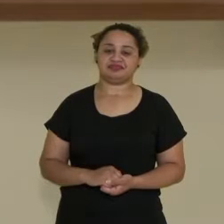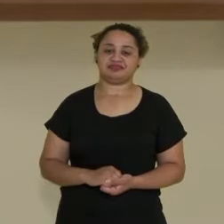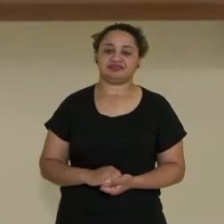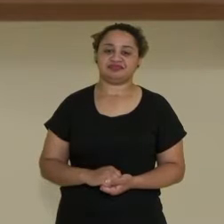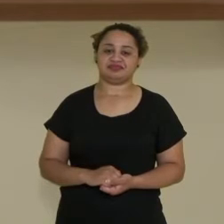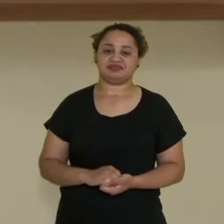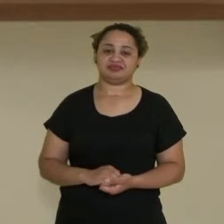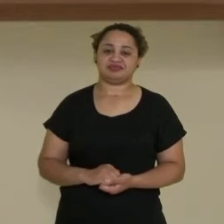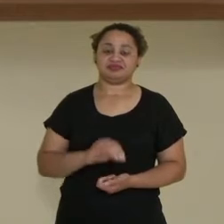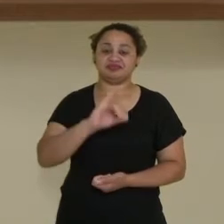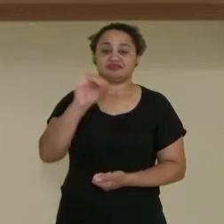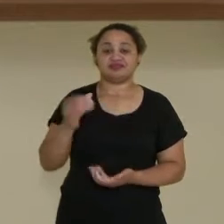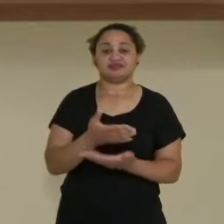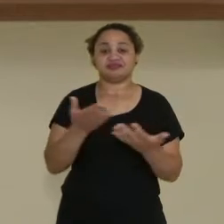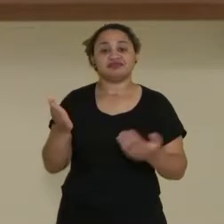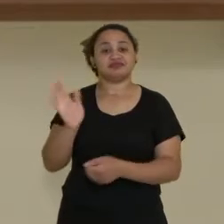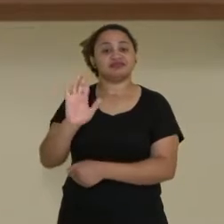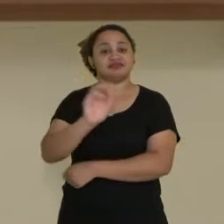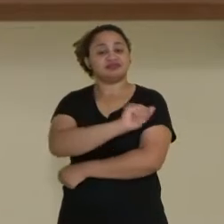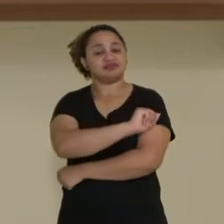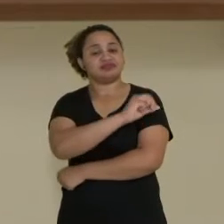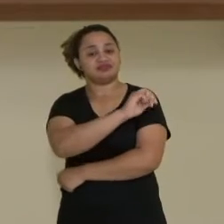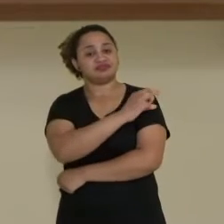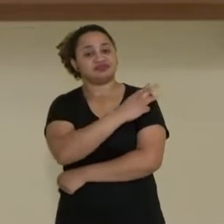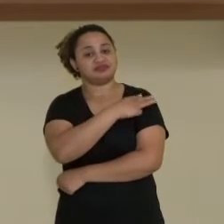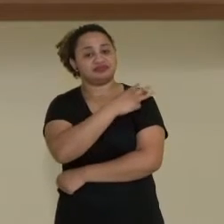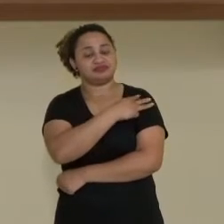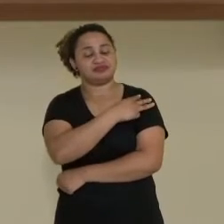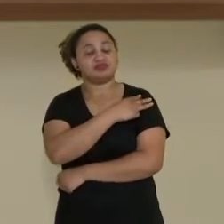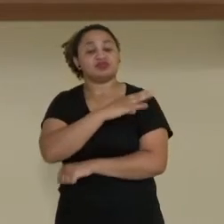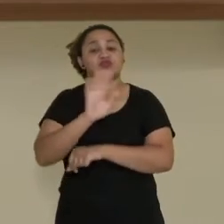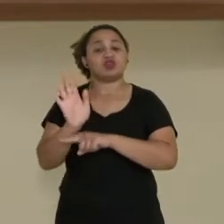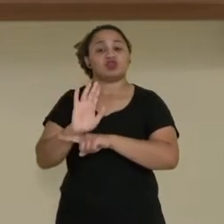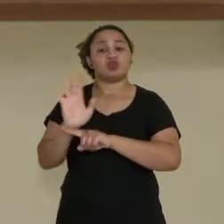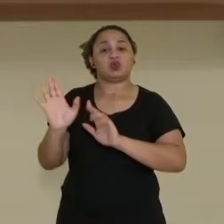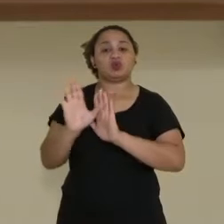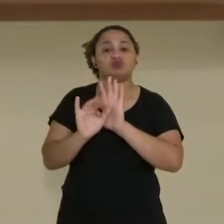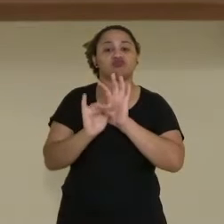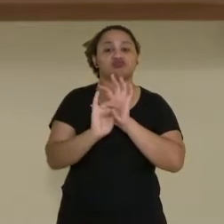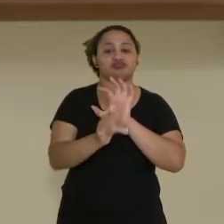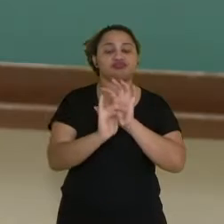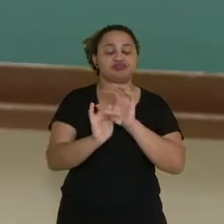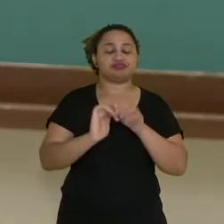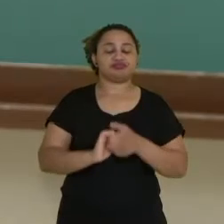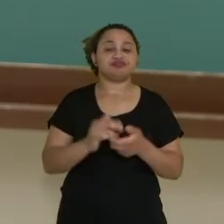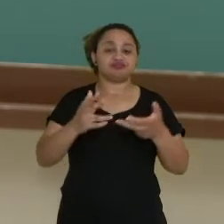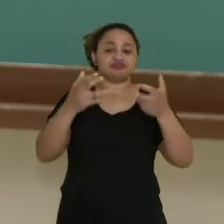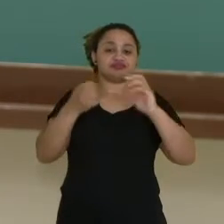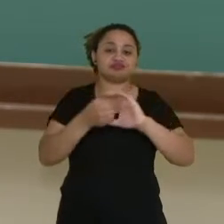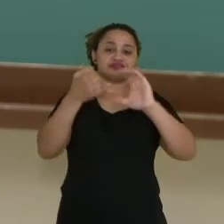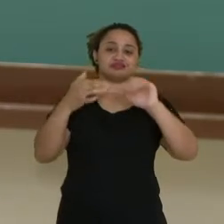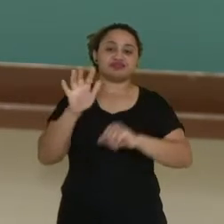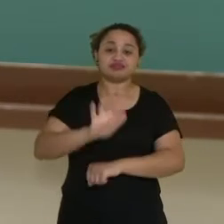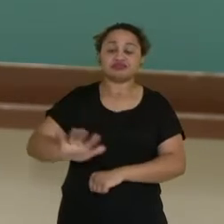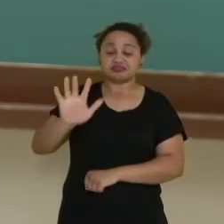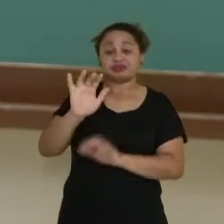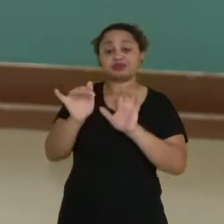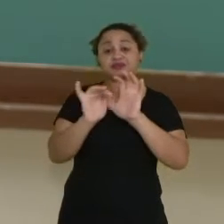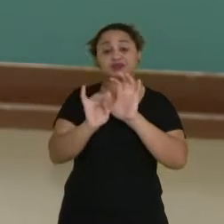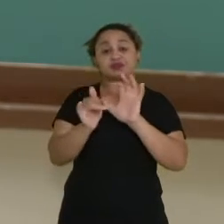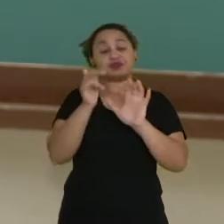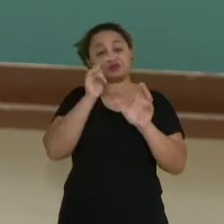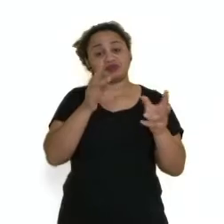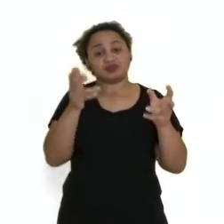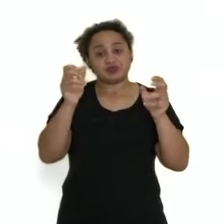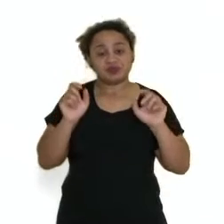Olá, estudantes da terceira série. Nesse vídeo vamos falar sobre fábulas. Observando as características gerais das fábulas, nós